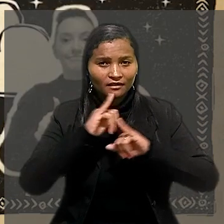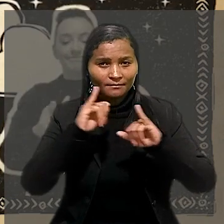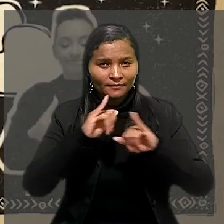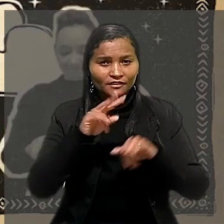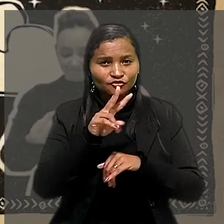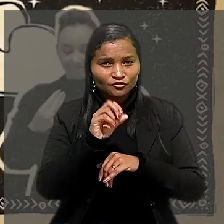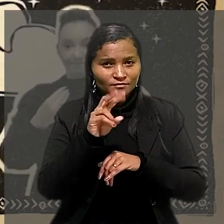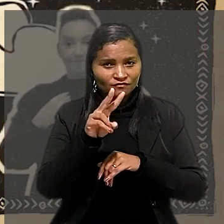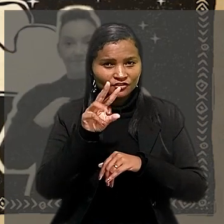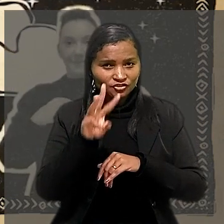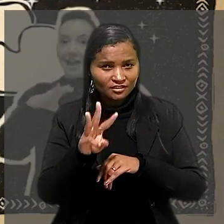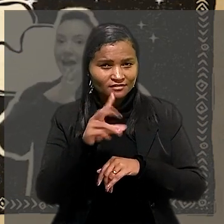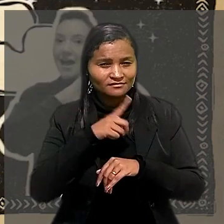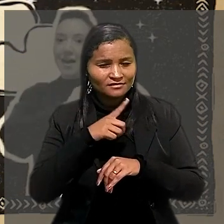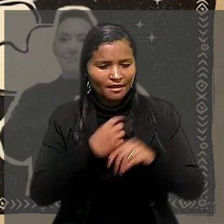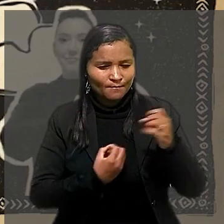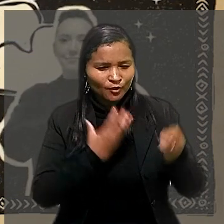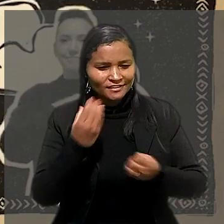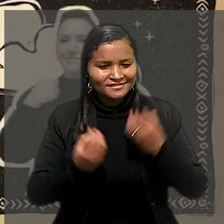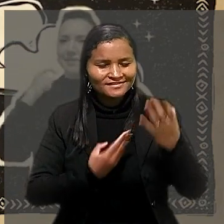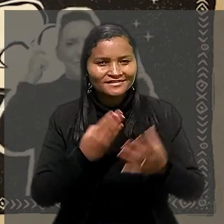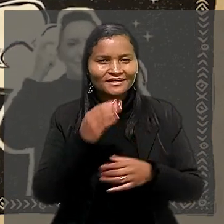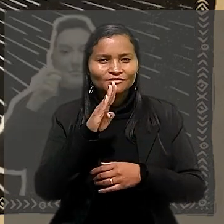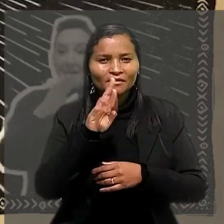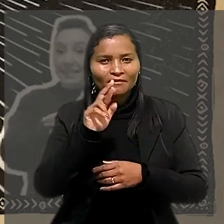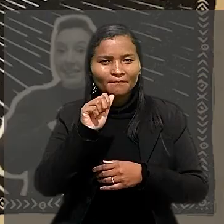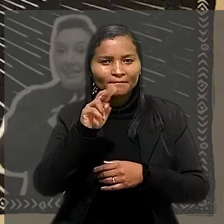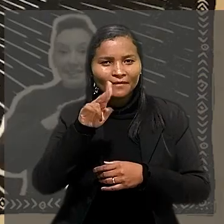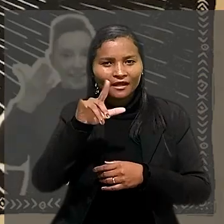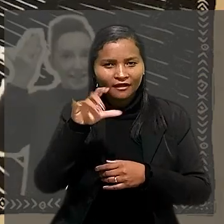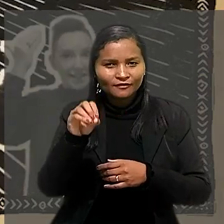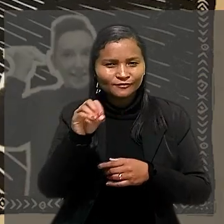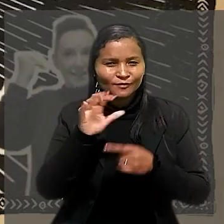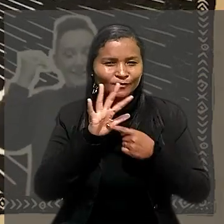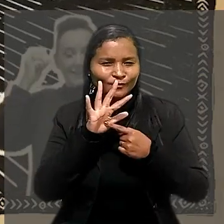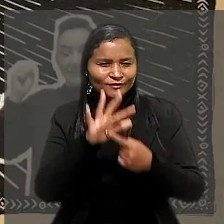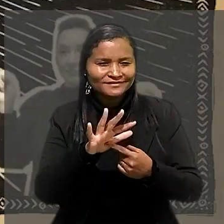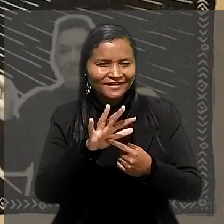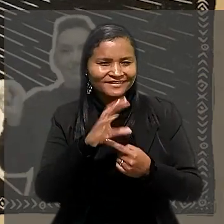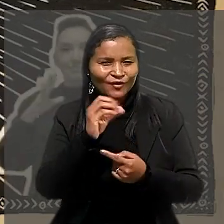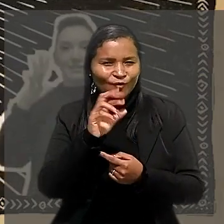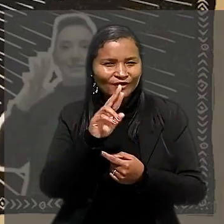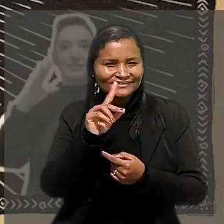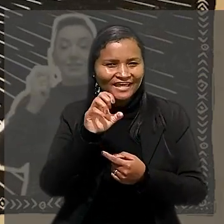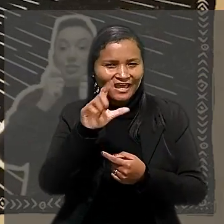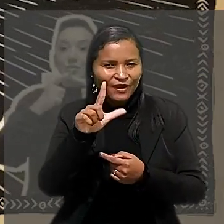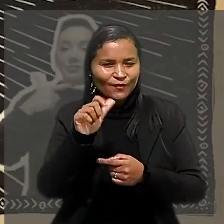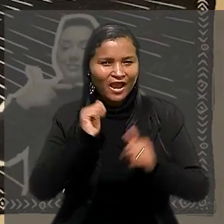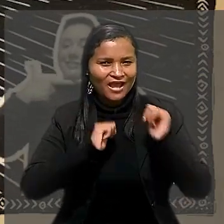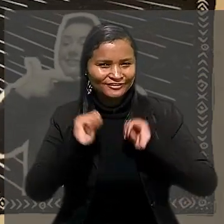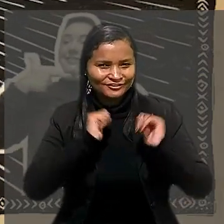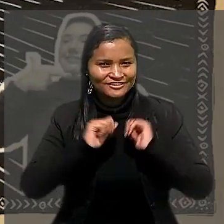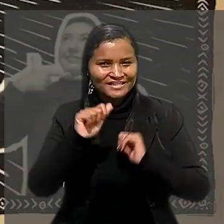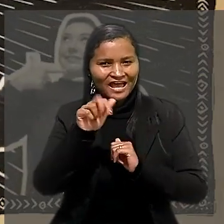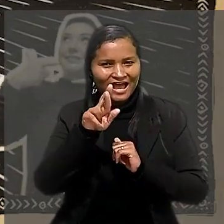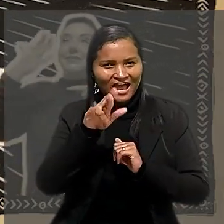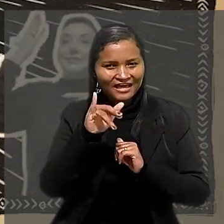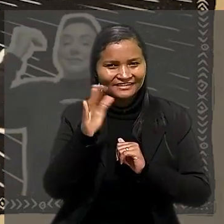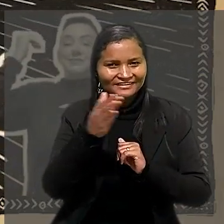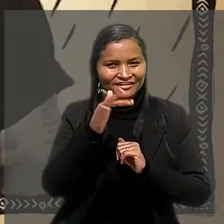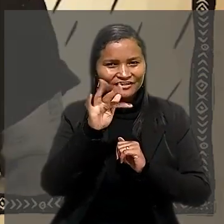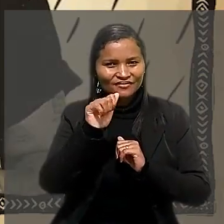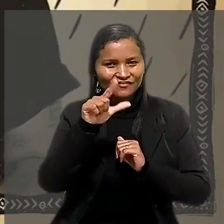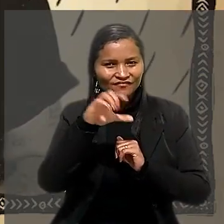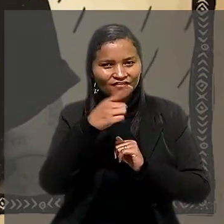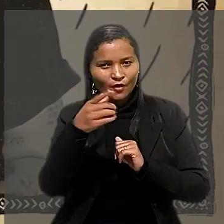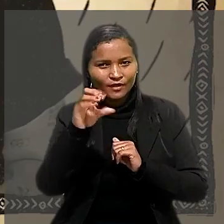A campanha de 2023 traz a poesia de Braulio Bessa, ilustrada em formato de cordel pelo artista baiano Ari